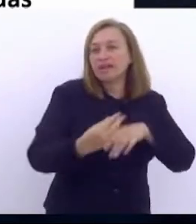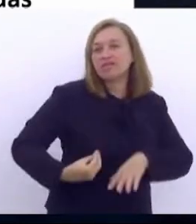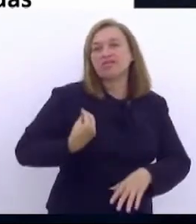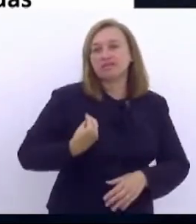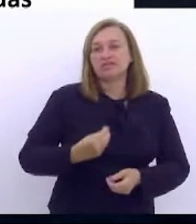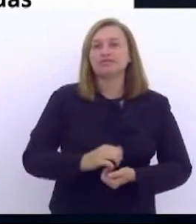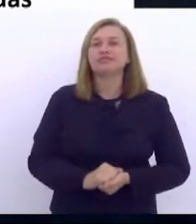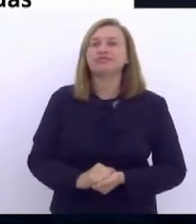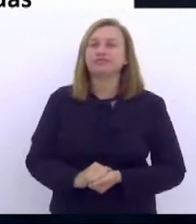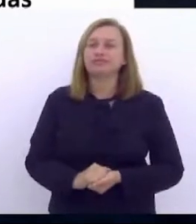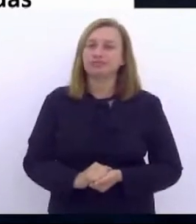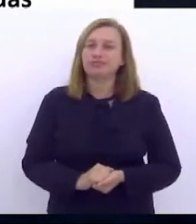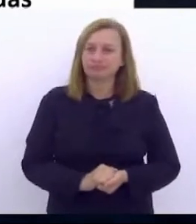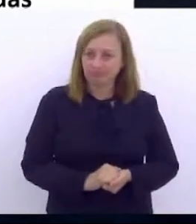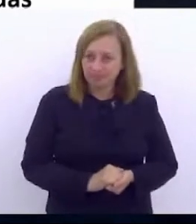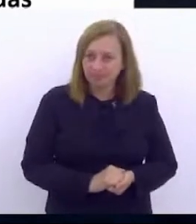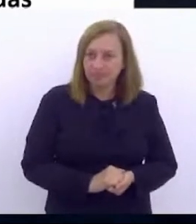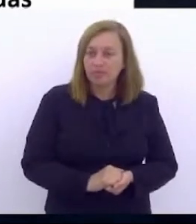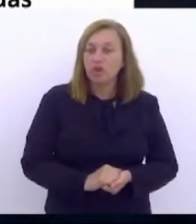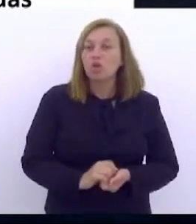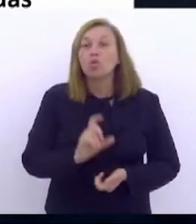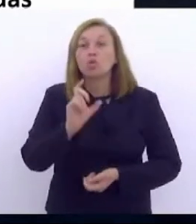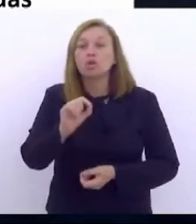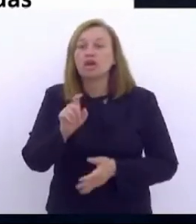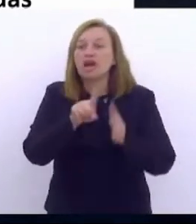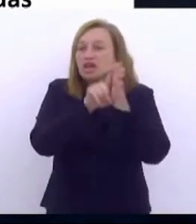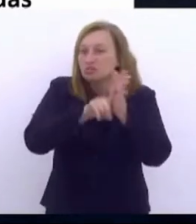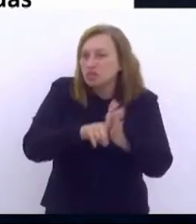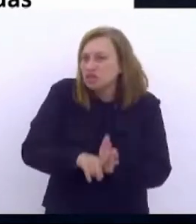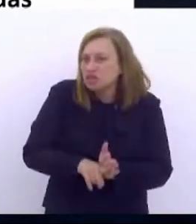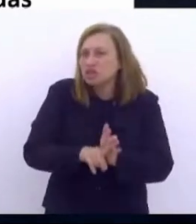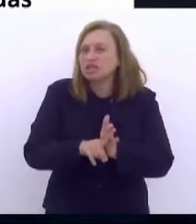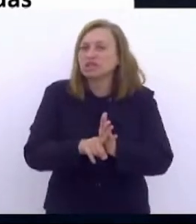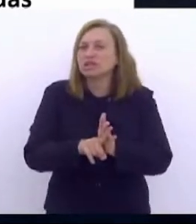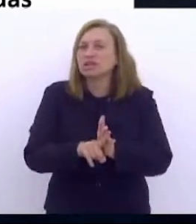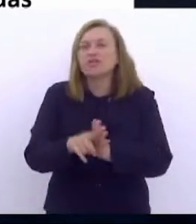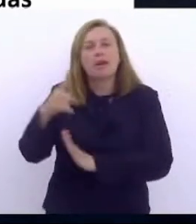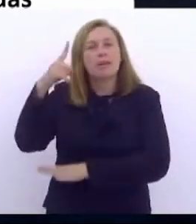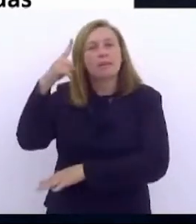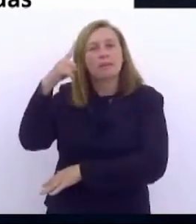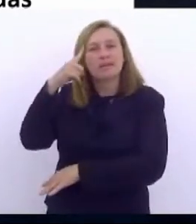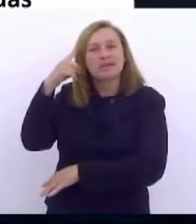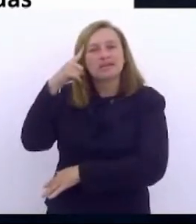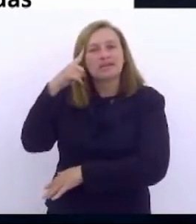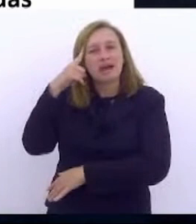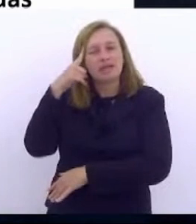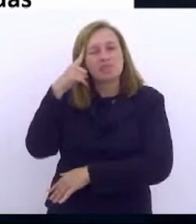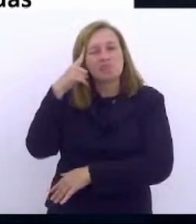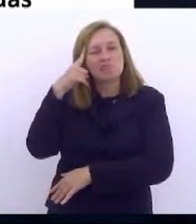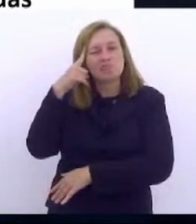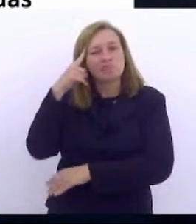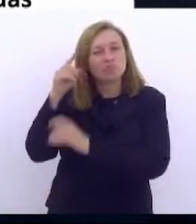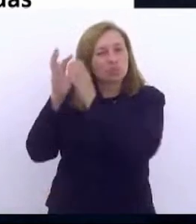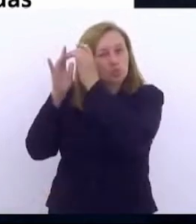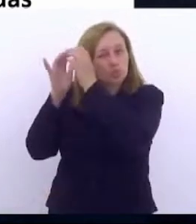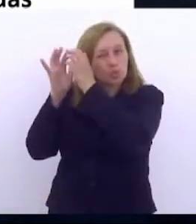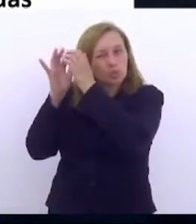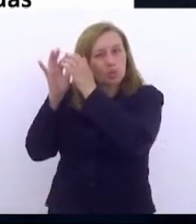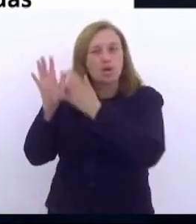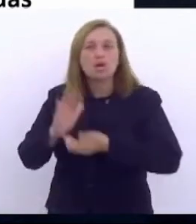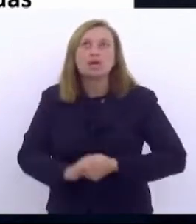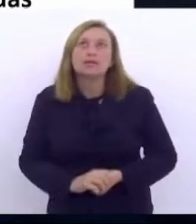abortar, né? Mas o que as pesquisas nos fazem pensar com bastante solidez é